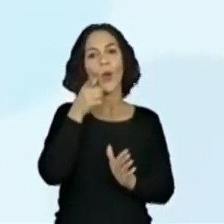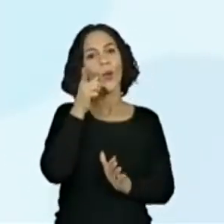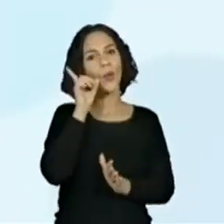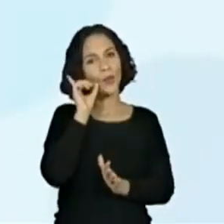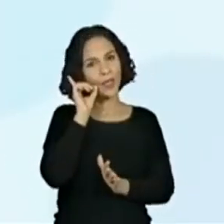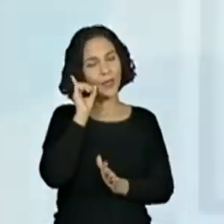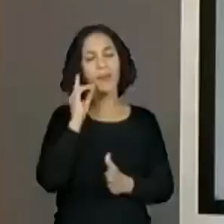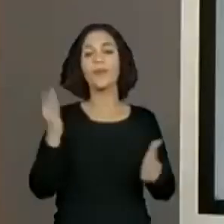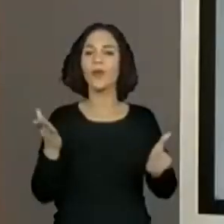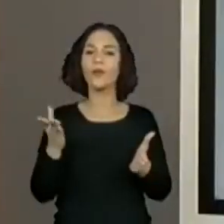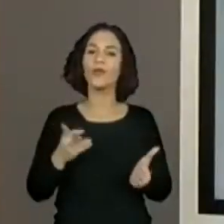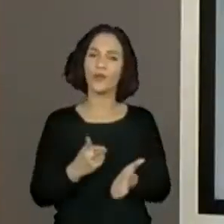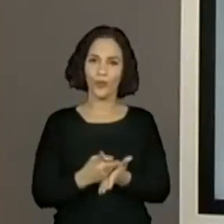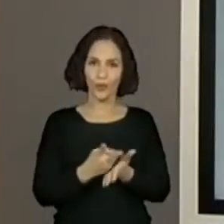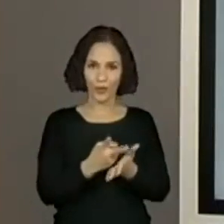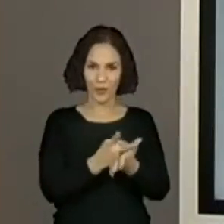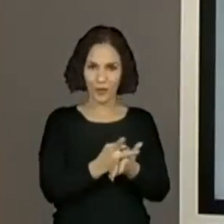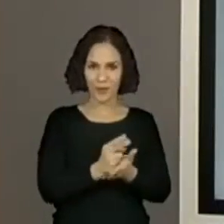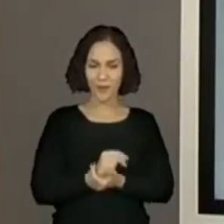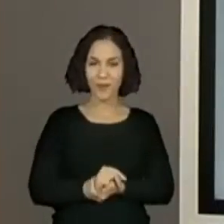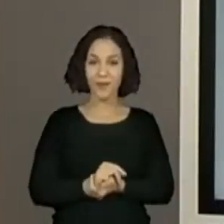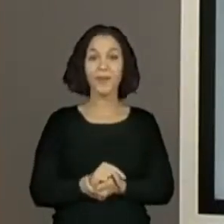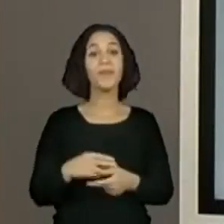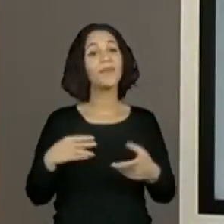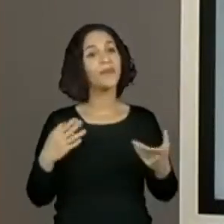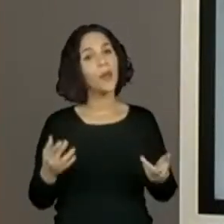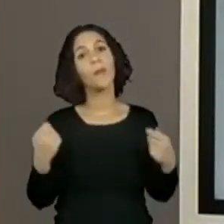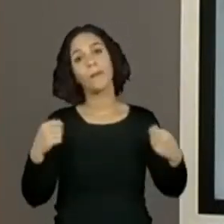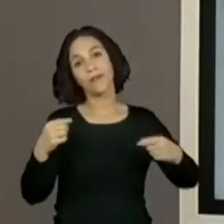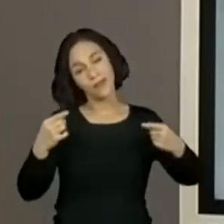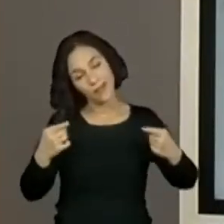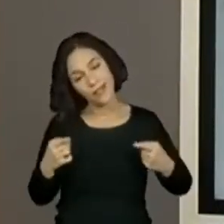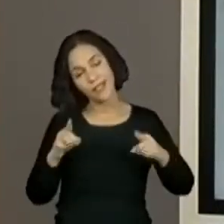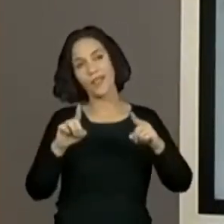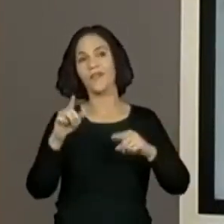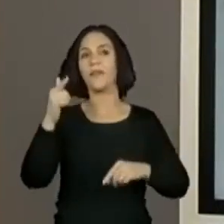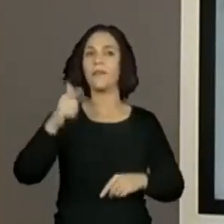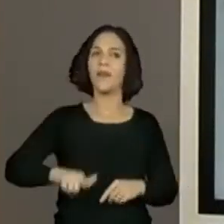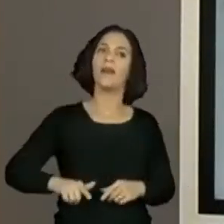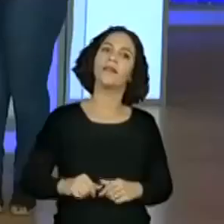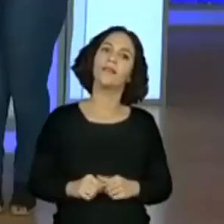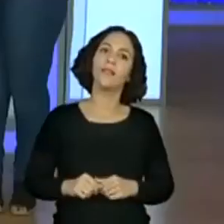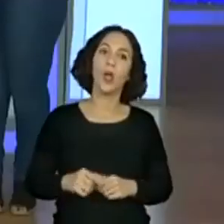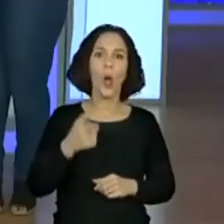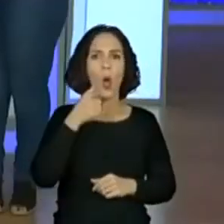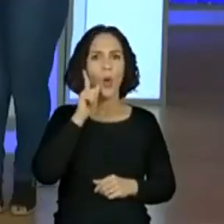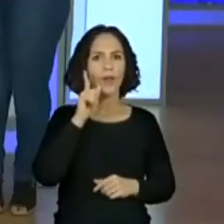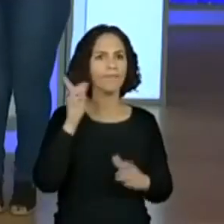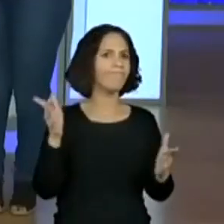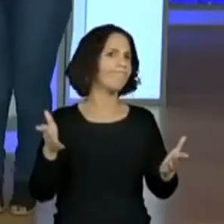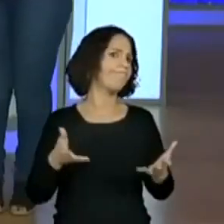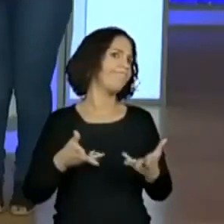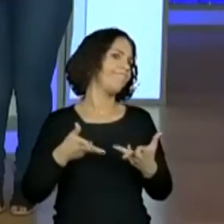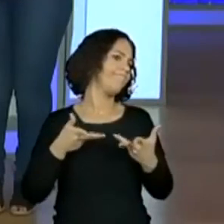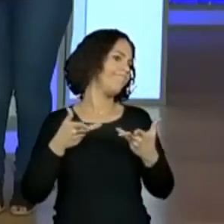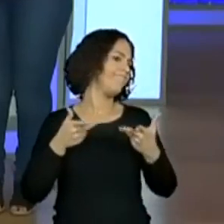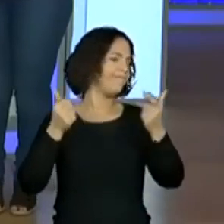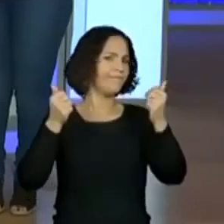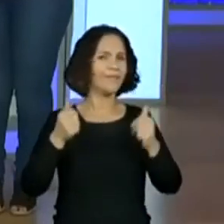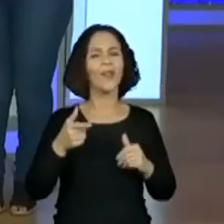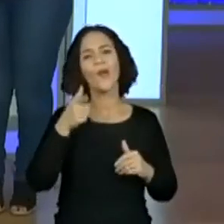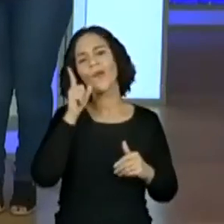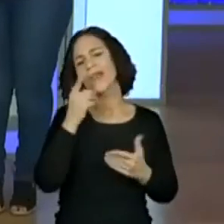a gente vai dar continuidade. Né? E a gente precisa desafiar mais, a gente precisa dar... E ontem eles deram um show, né, professora? Opa! Ontem foi uma